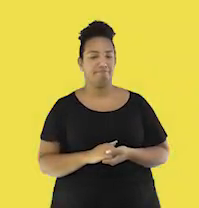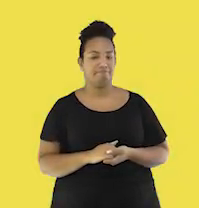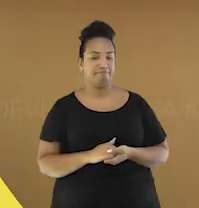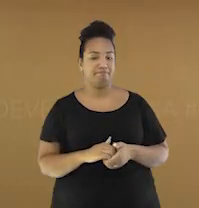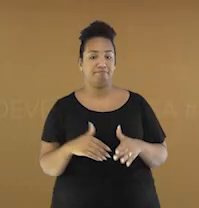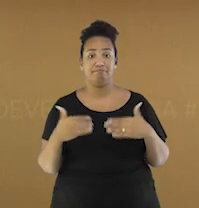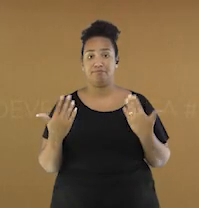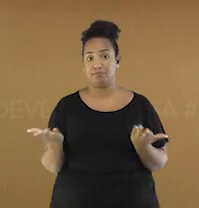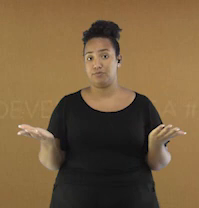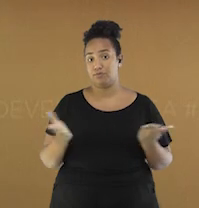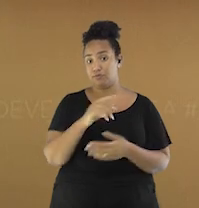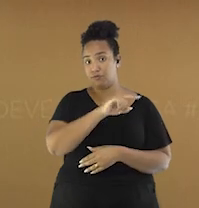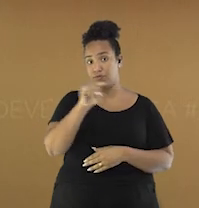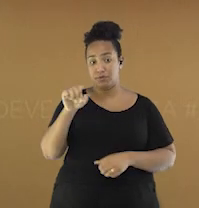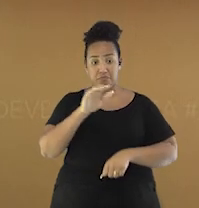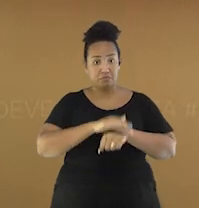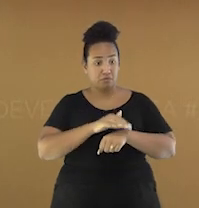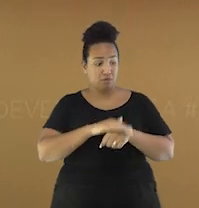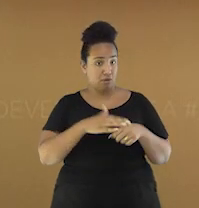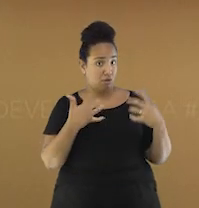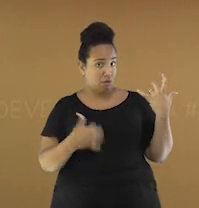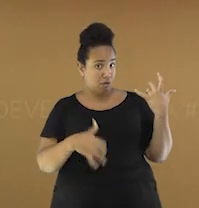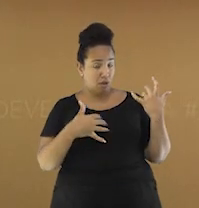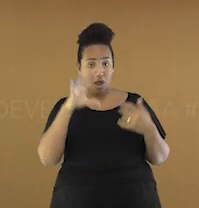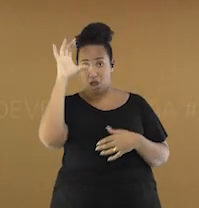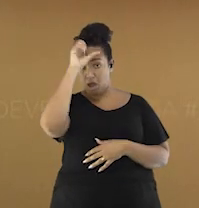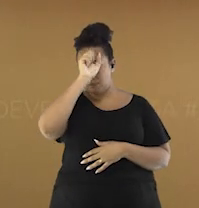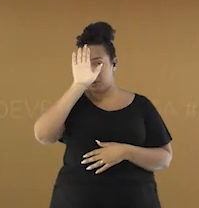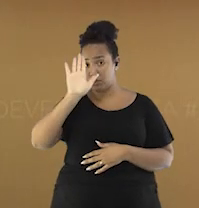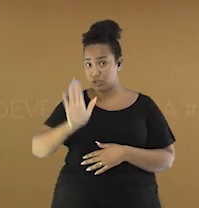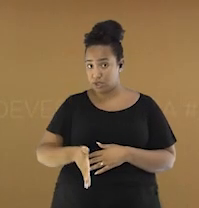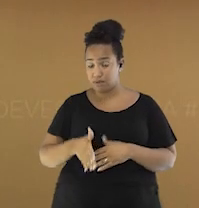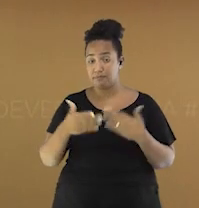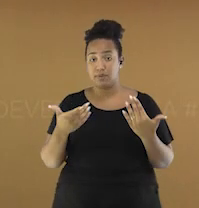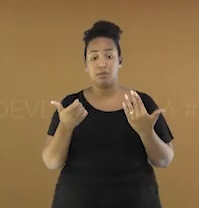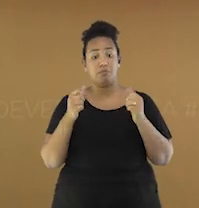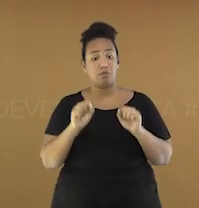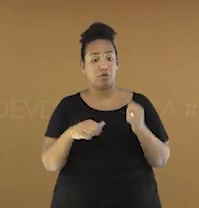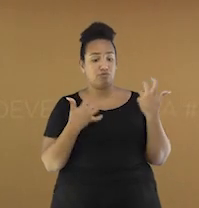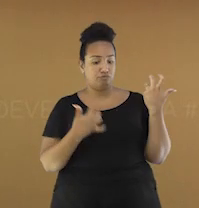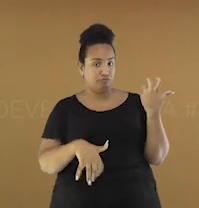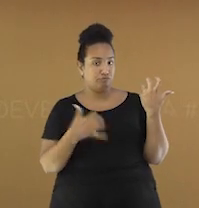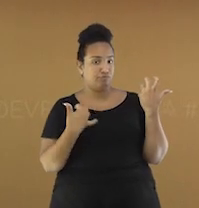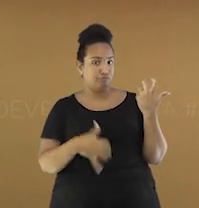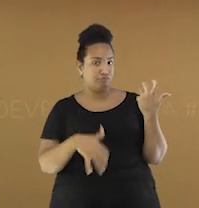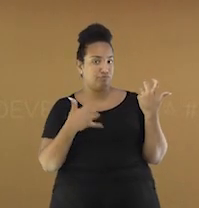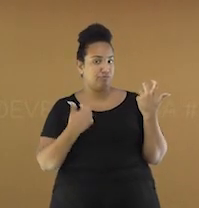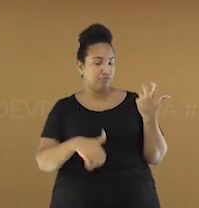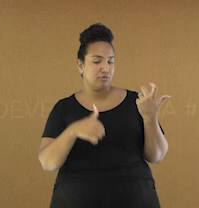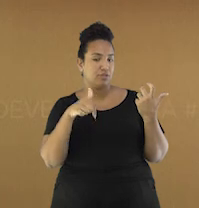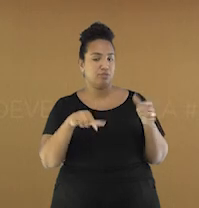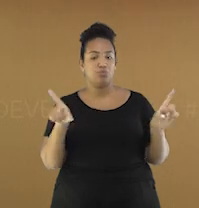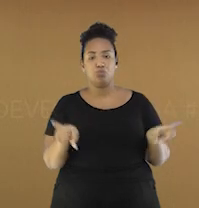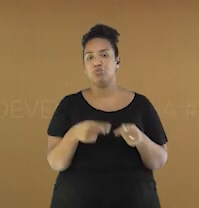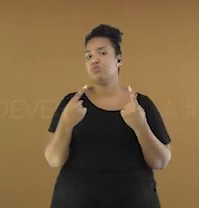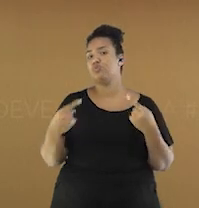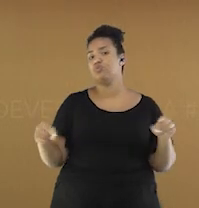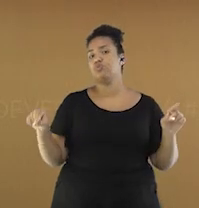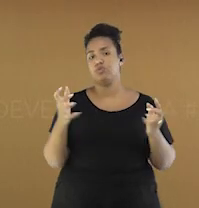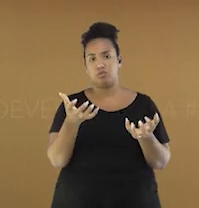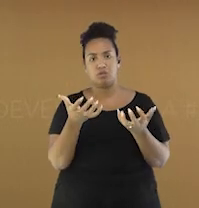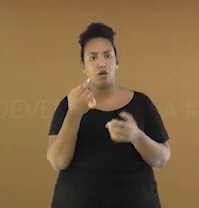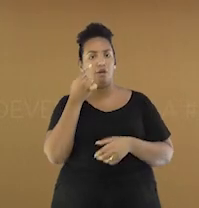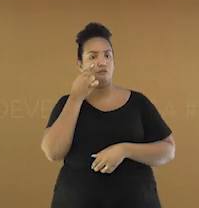demais. Agora que você aprendeu como fazer o seu próprio ukulele, já pode tocar comigo a música da Pulga Saltitante. Eu quero